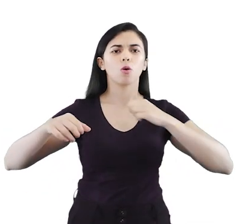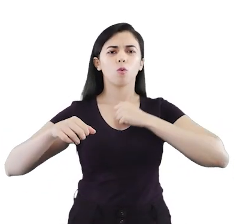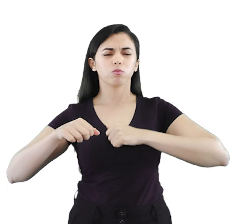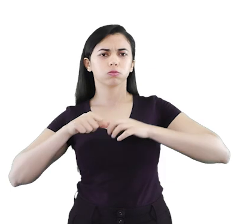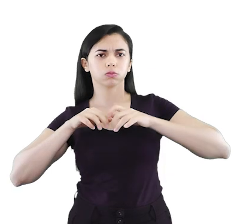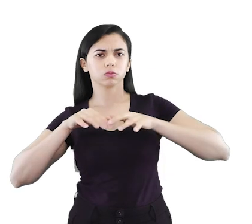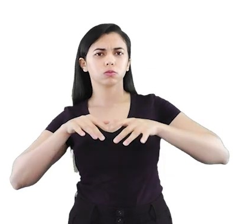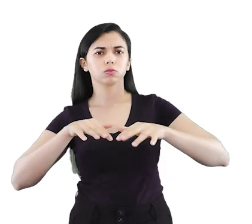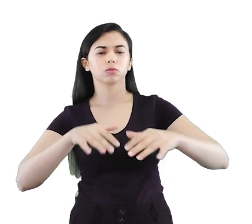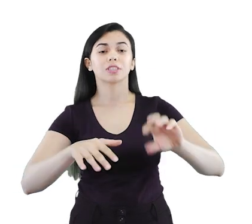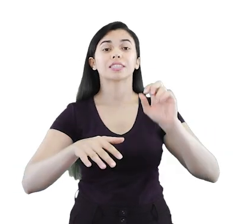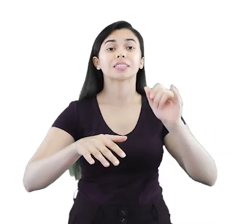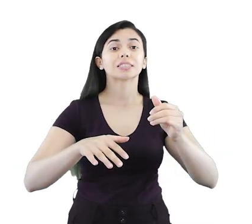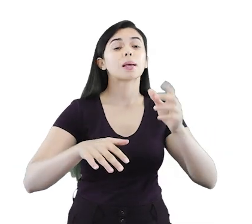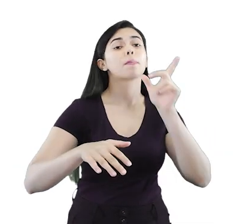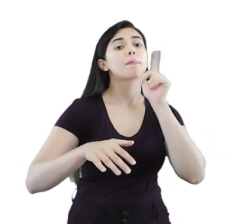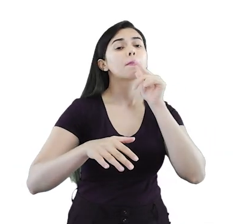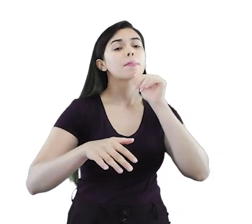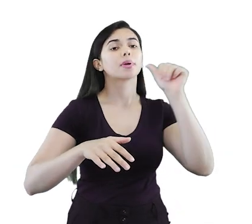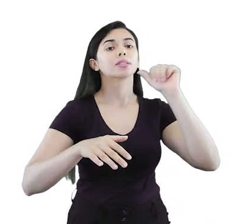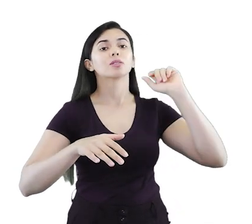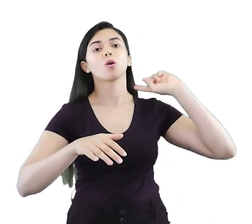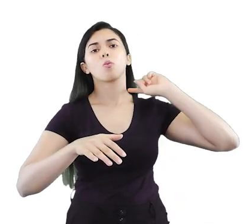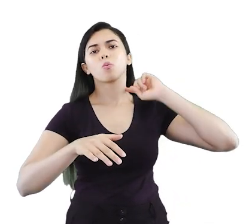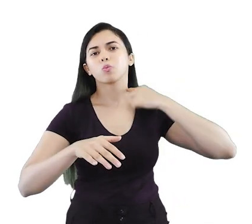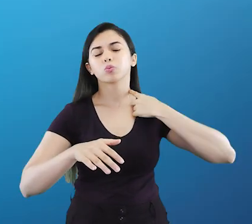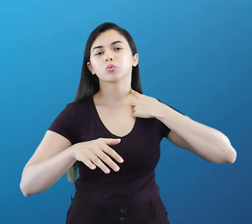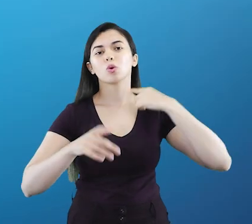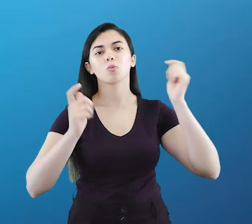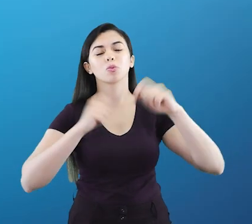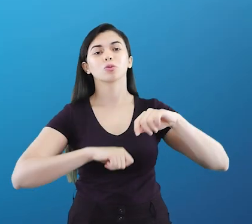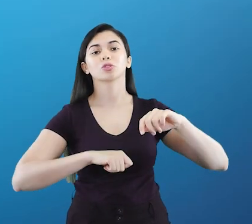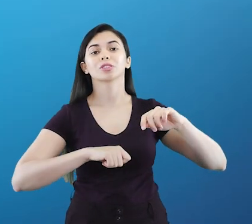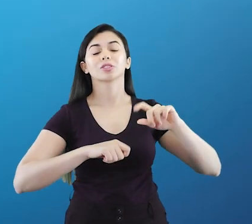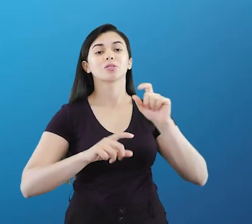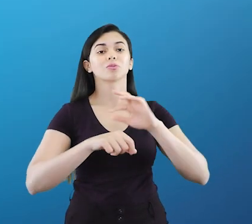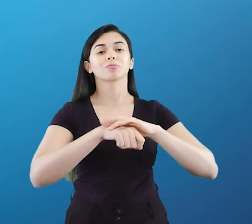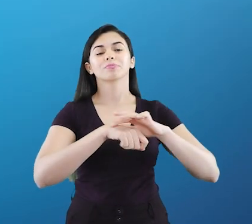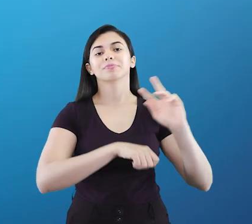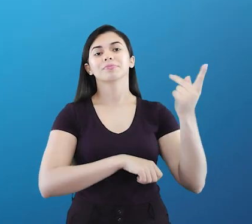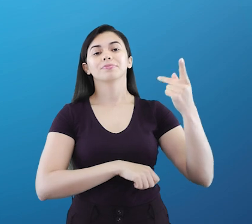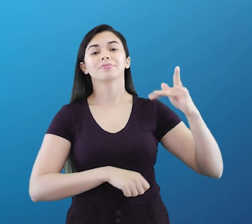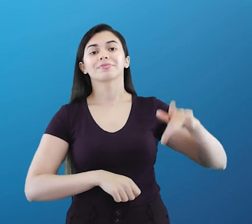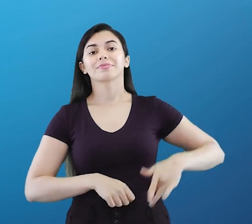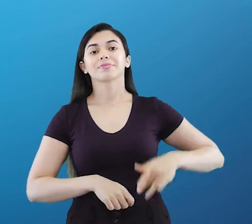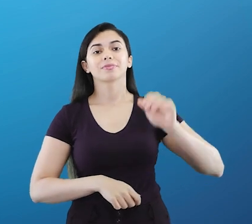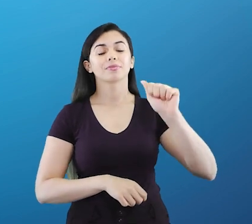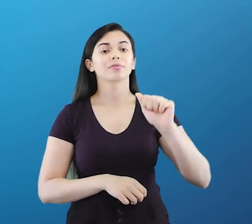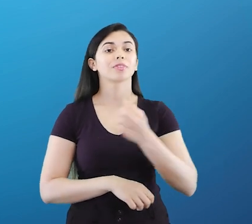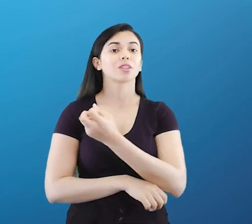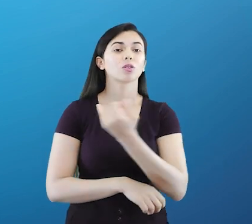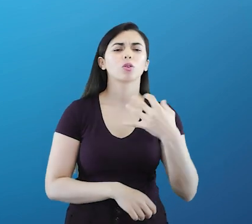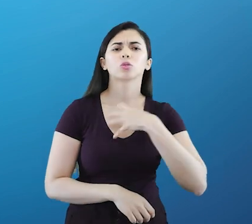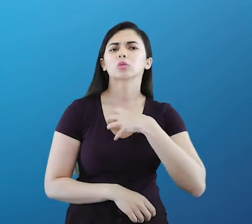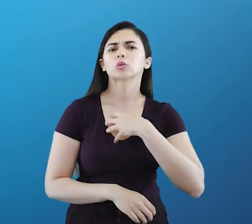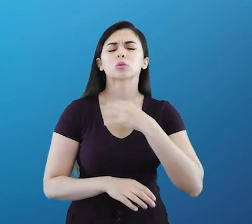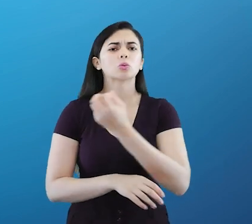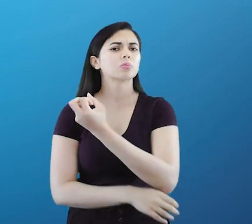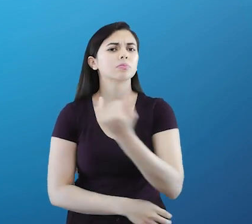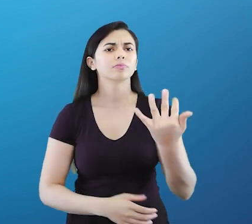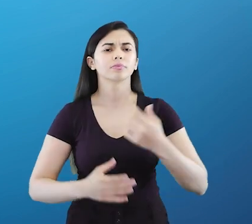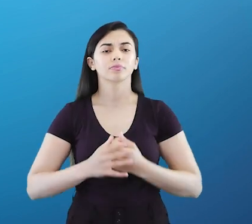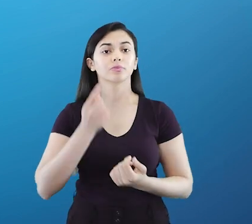ingestão dessa água contaminada pode promover essa transmissão. Quais são os sintomas da hepatite A? Vamos acompanhar a